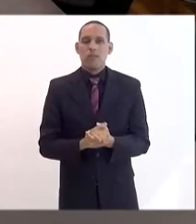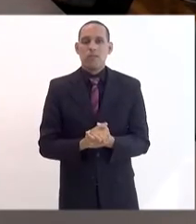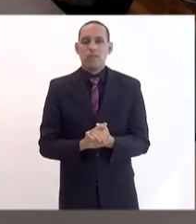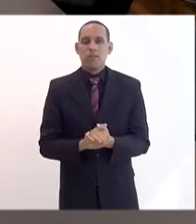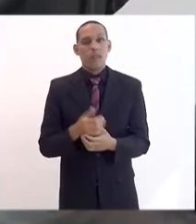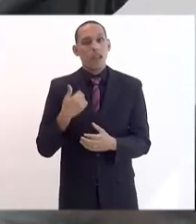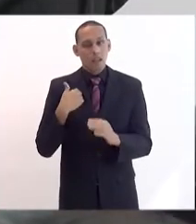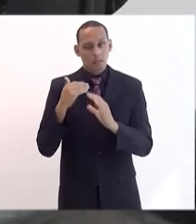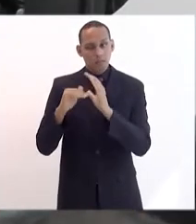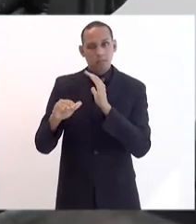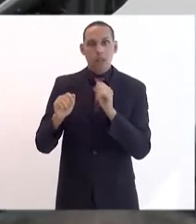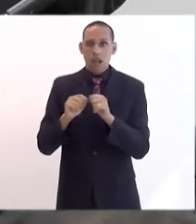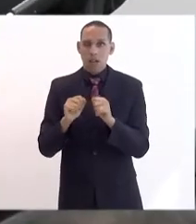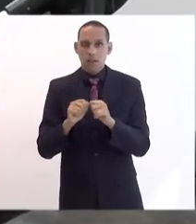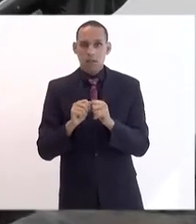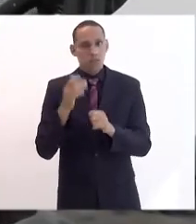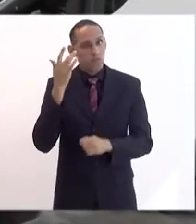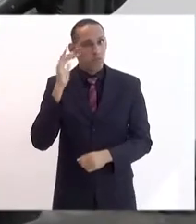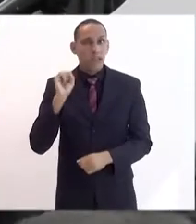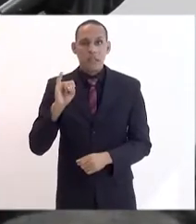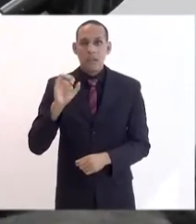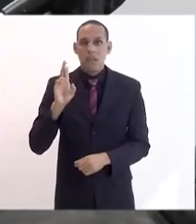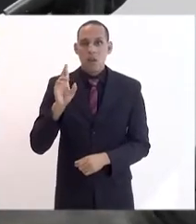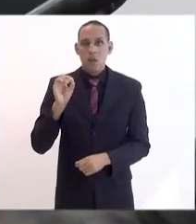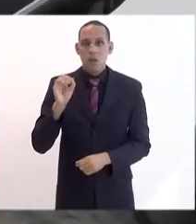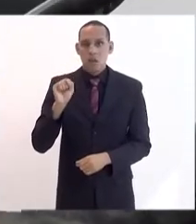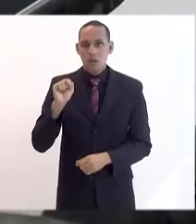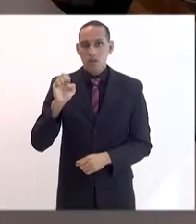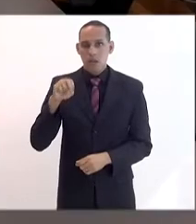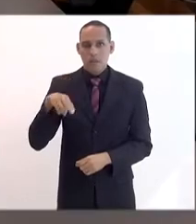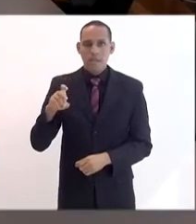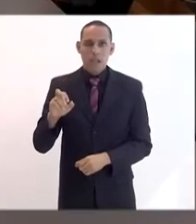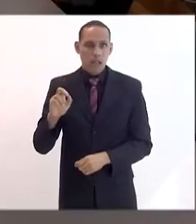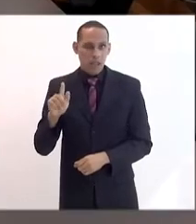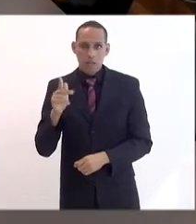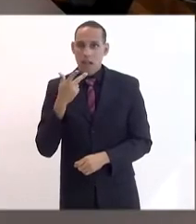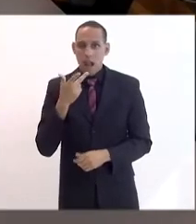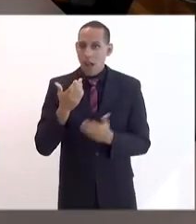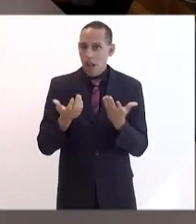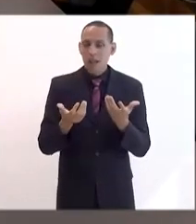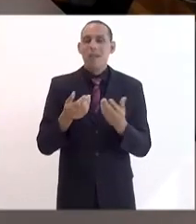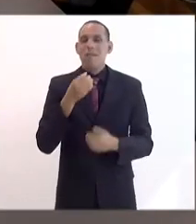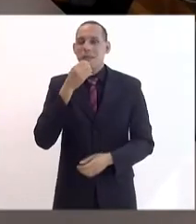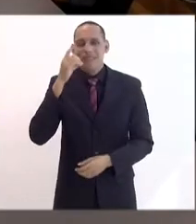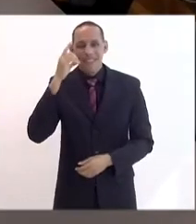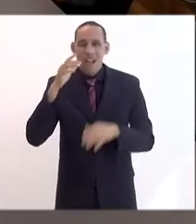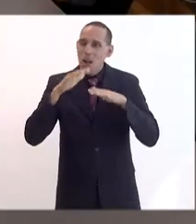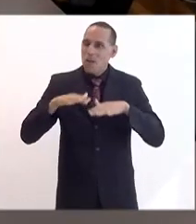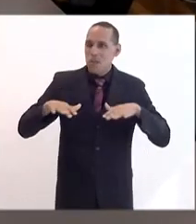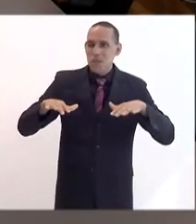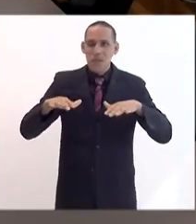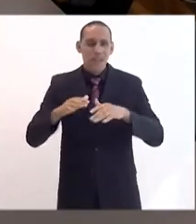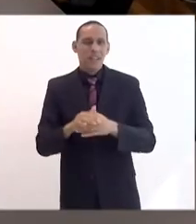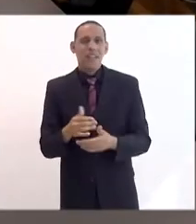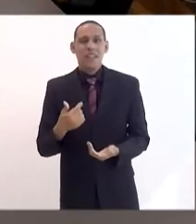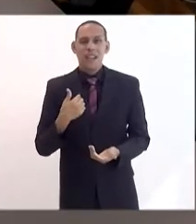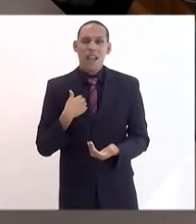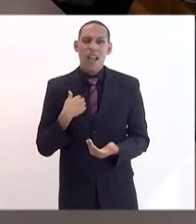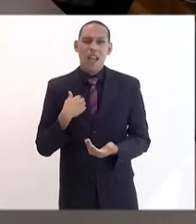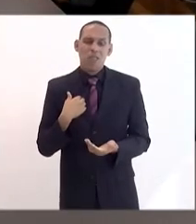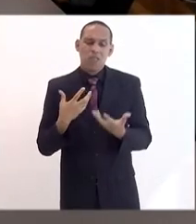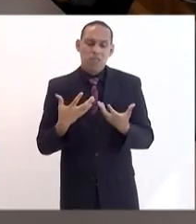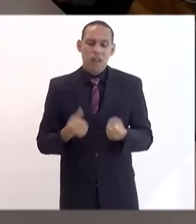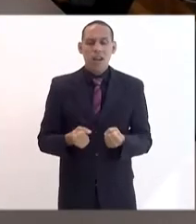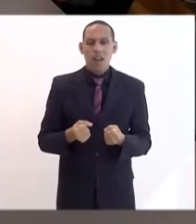fazer um encaminhamento aqui. Não sei se o deputado Rosenberg quer falar, deputado Mourinho. Presidente, bom dia, saudar a todos os membros. Eu tenho sido favorável às